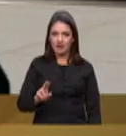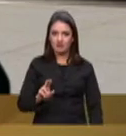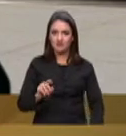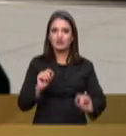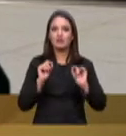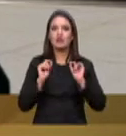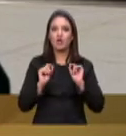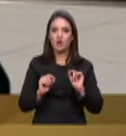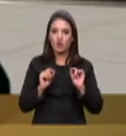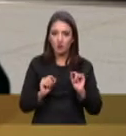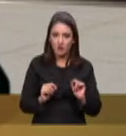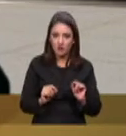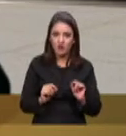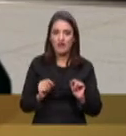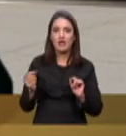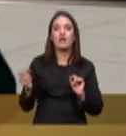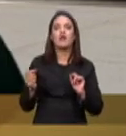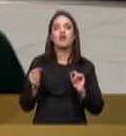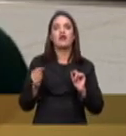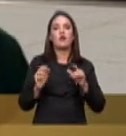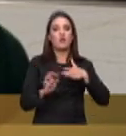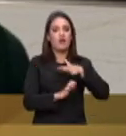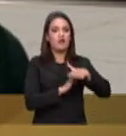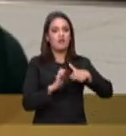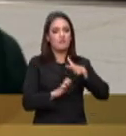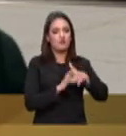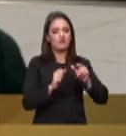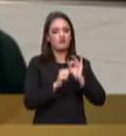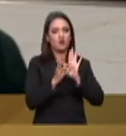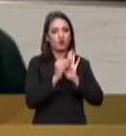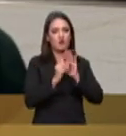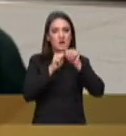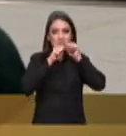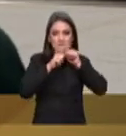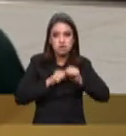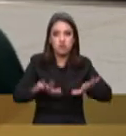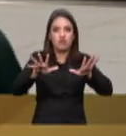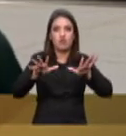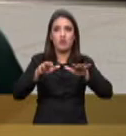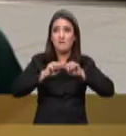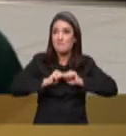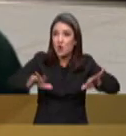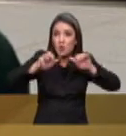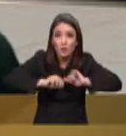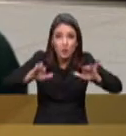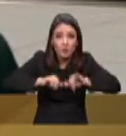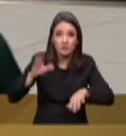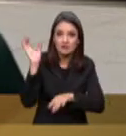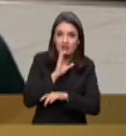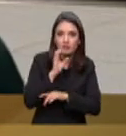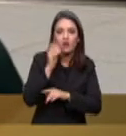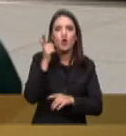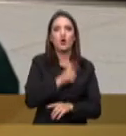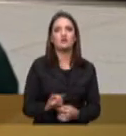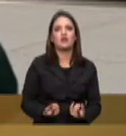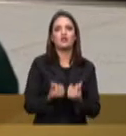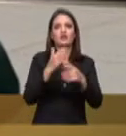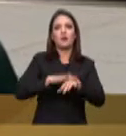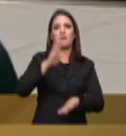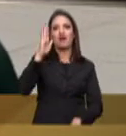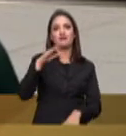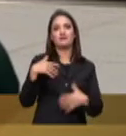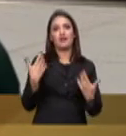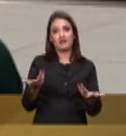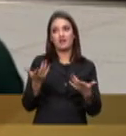novas mídias ganham dinheiro. Com efeito, a forma pela qual se lucra com a propaganda